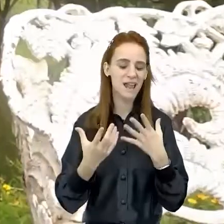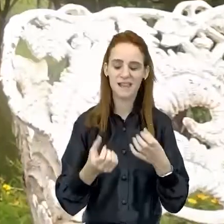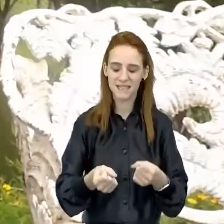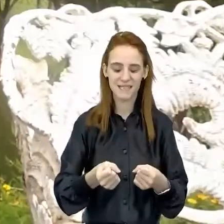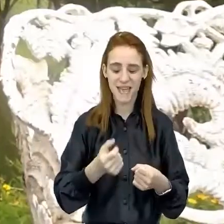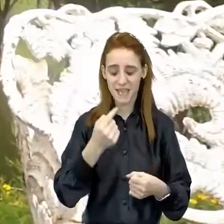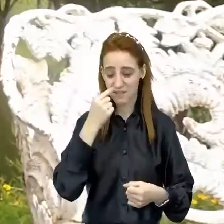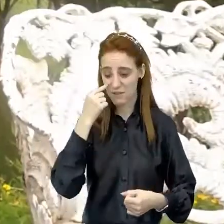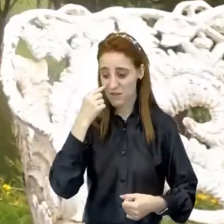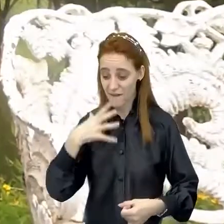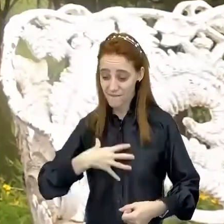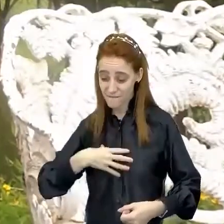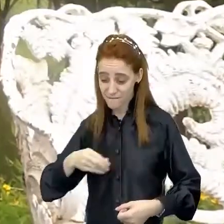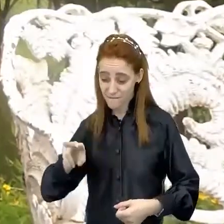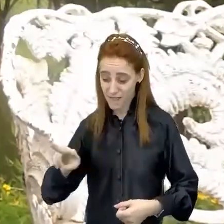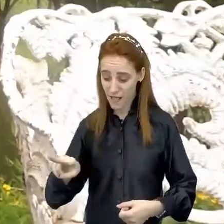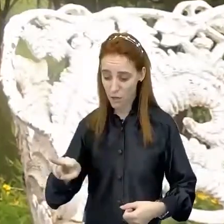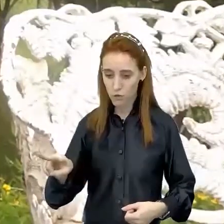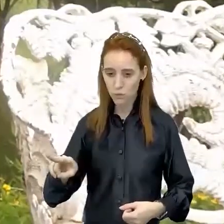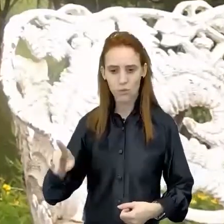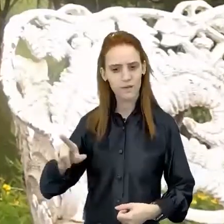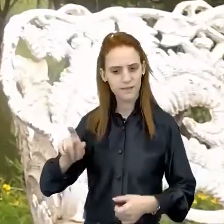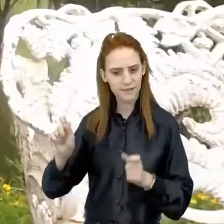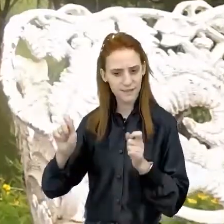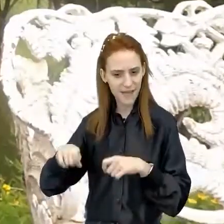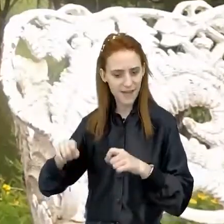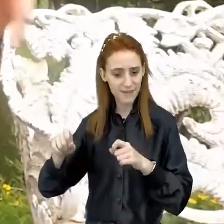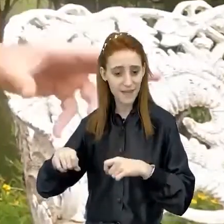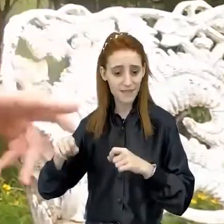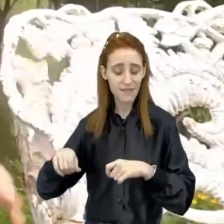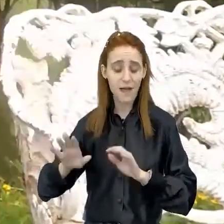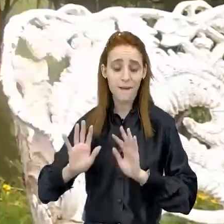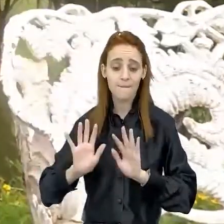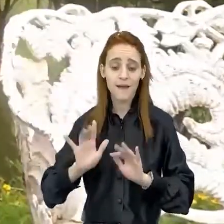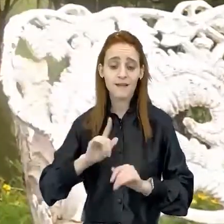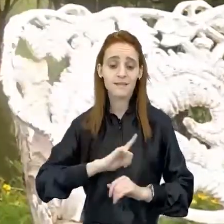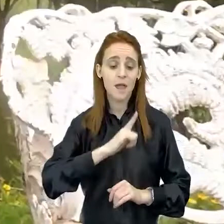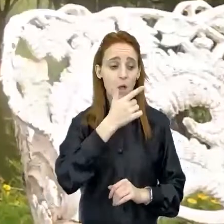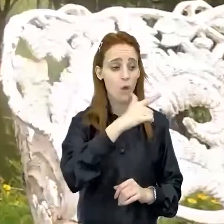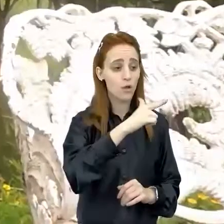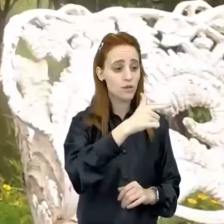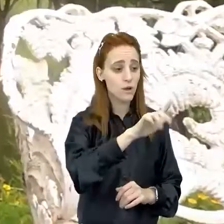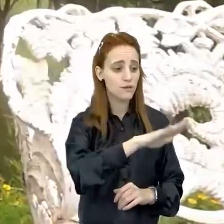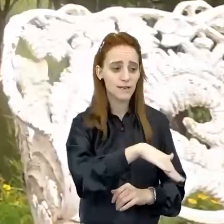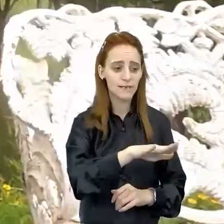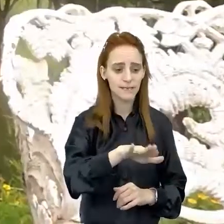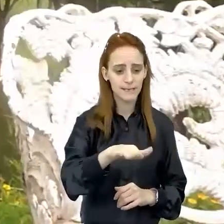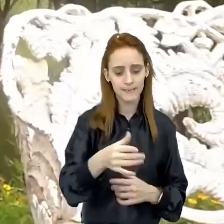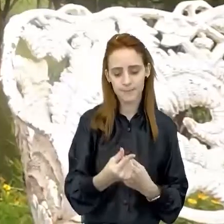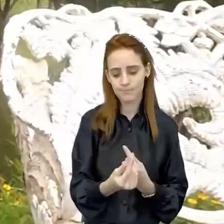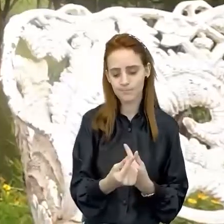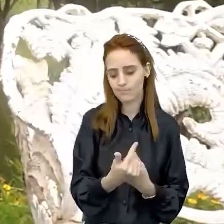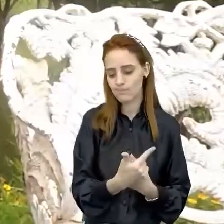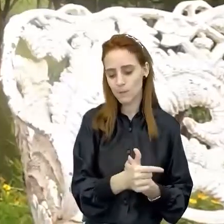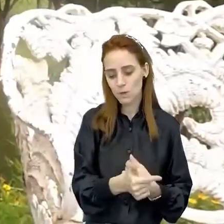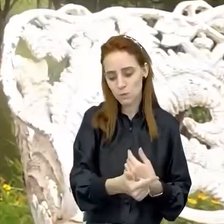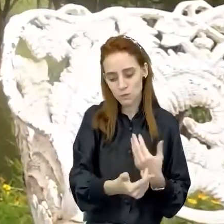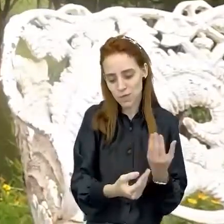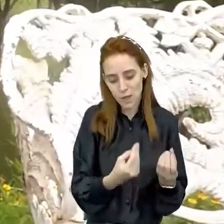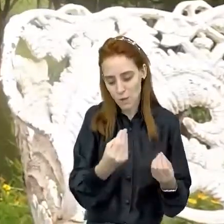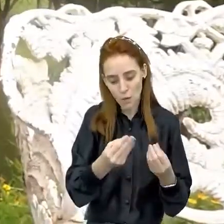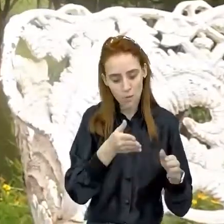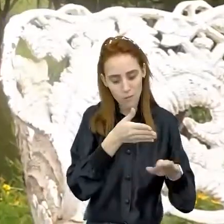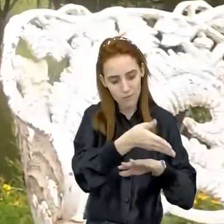minhas filhas, que graças a Deus têm algumas possibilidades melhores, mas eu estou vendo outras crianças que não têm essas mesmas possibilidades e eu fico